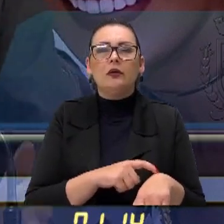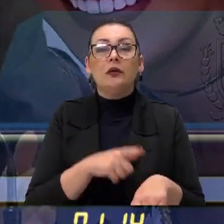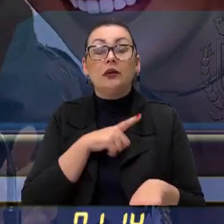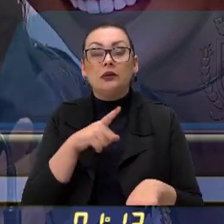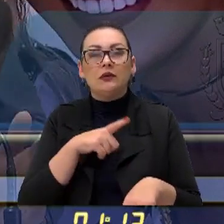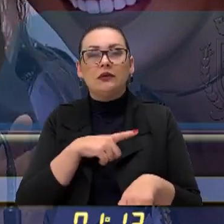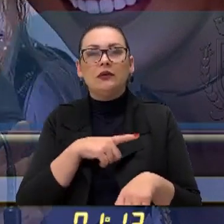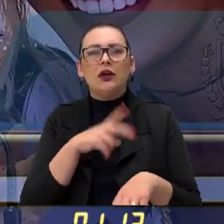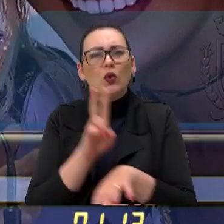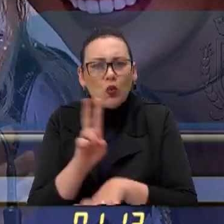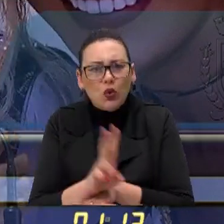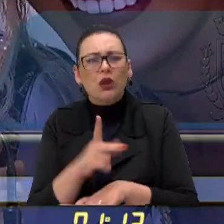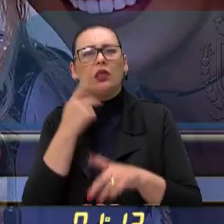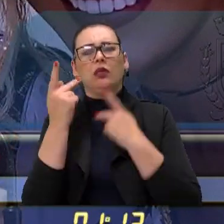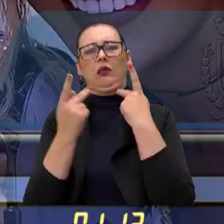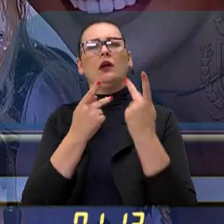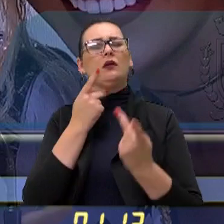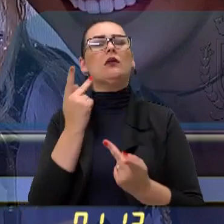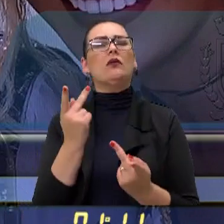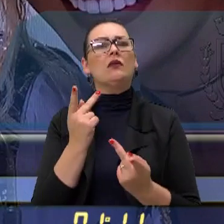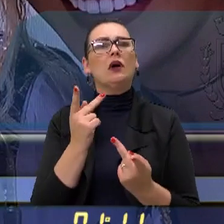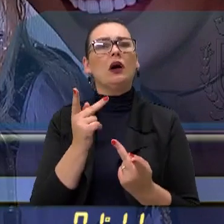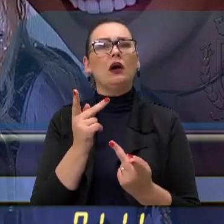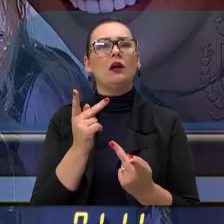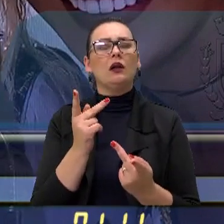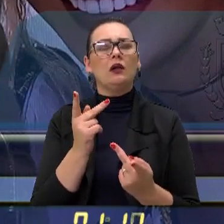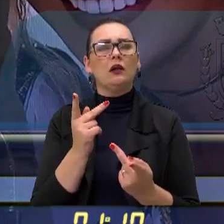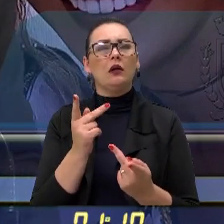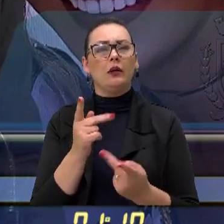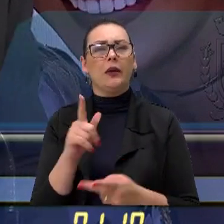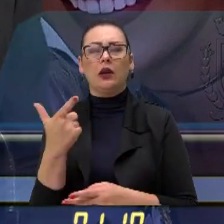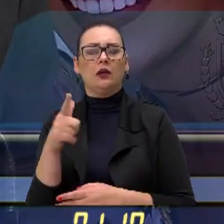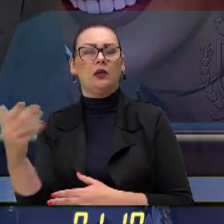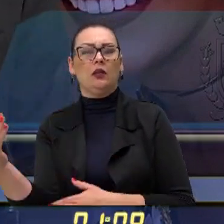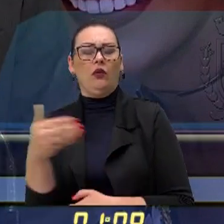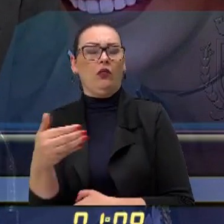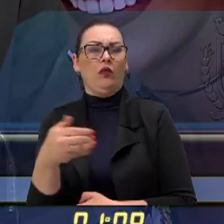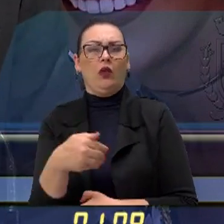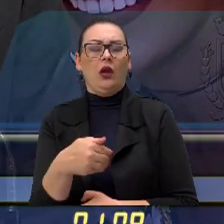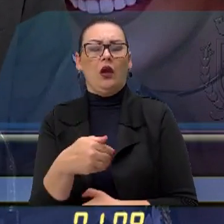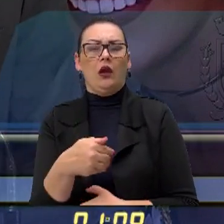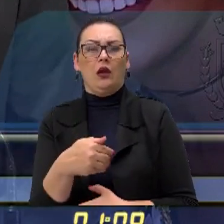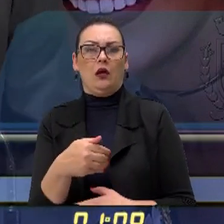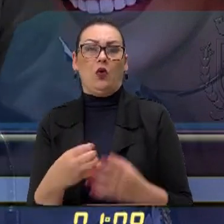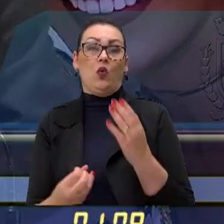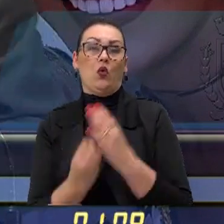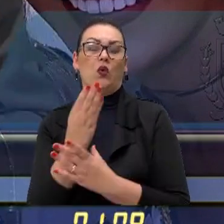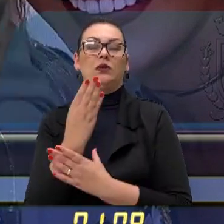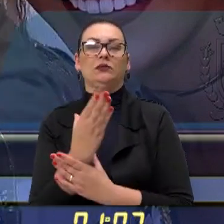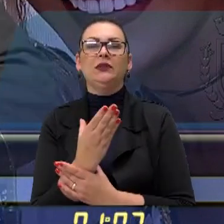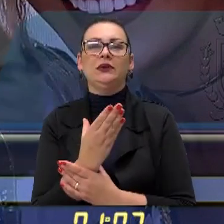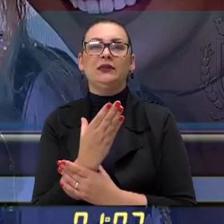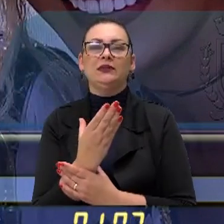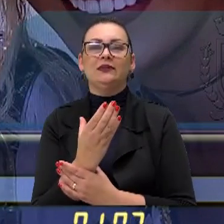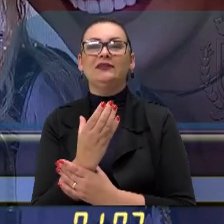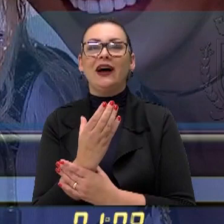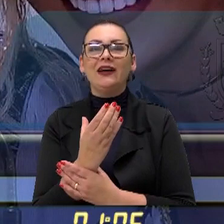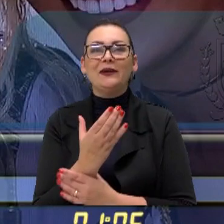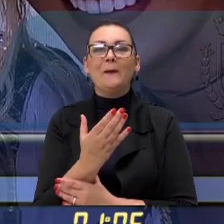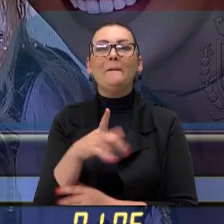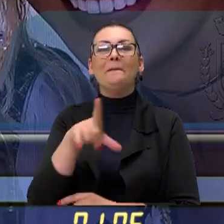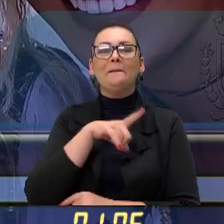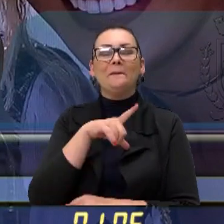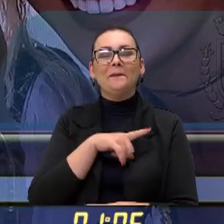prudência quando se faz as manifestações, para que isso aqui não venha a ocorrer. Também dentro do